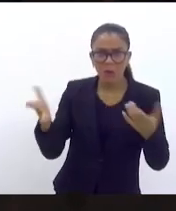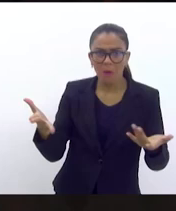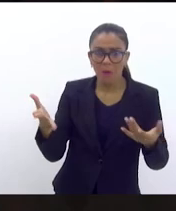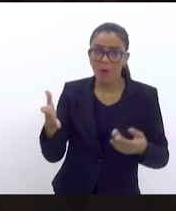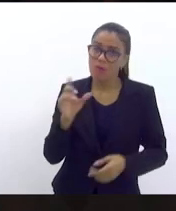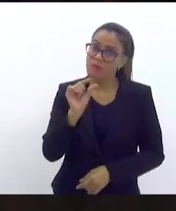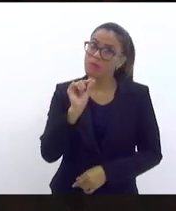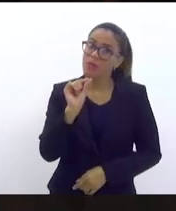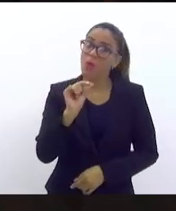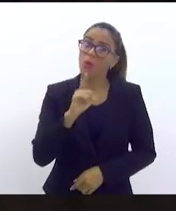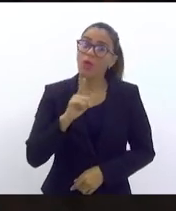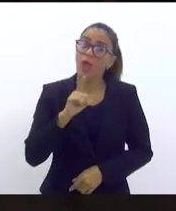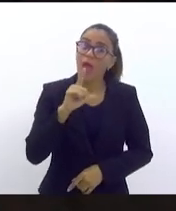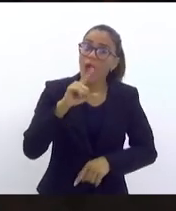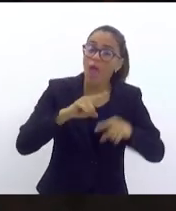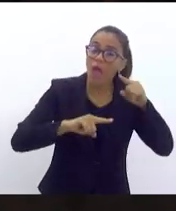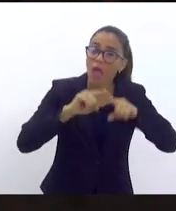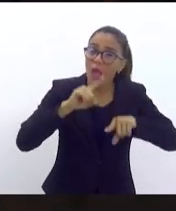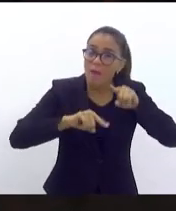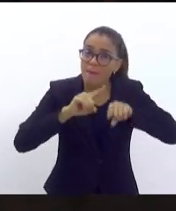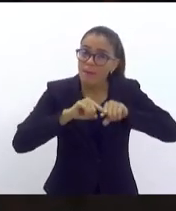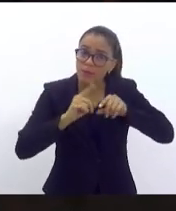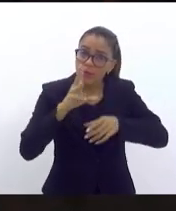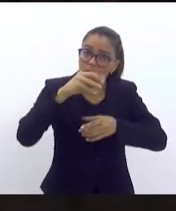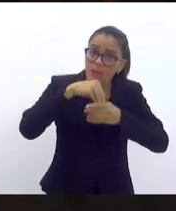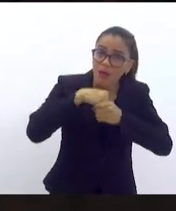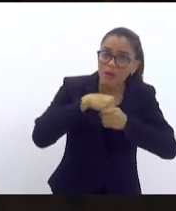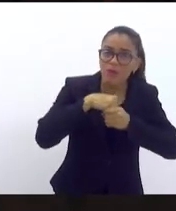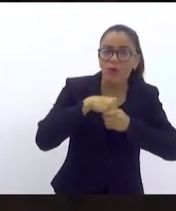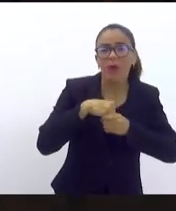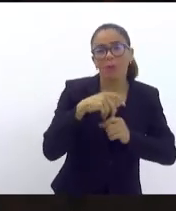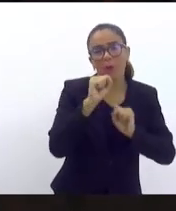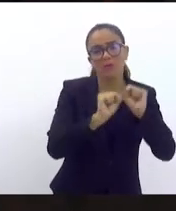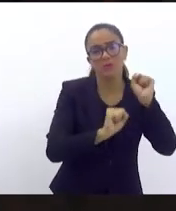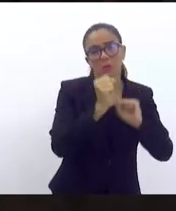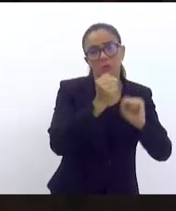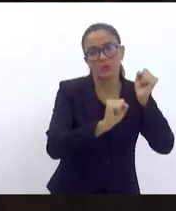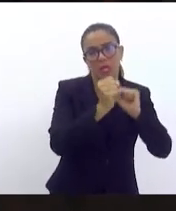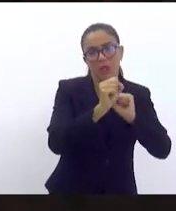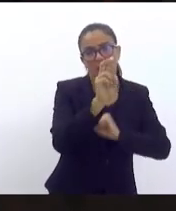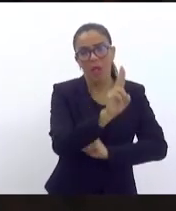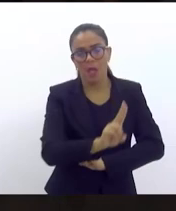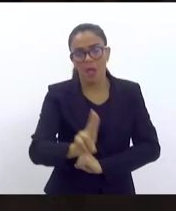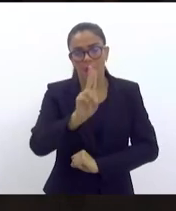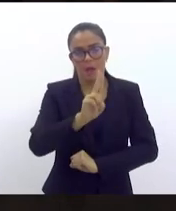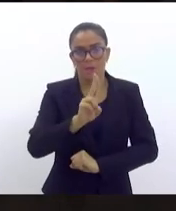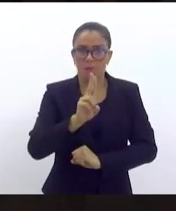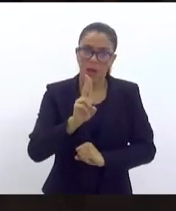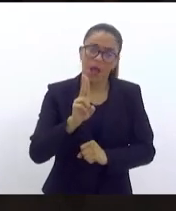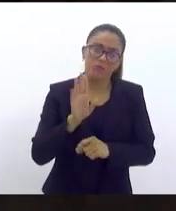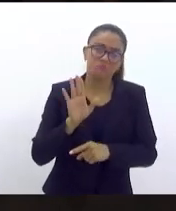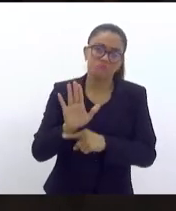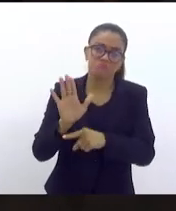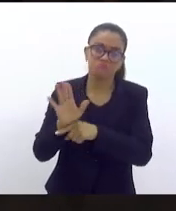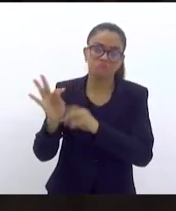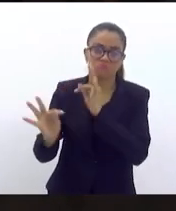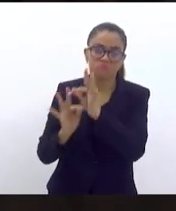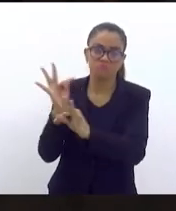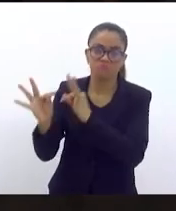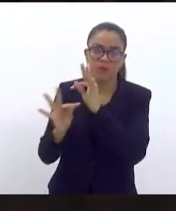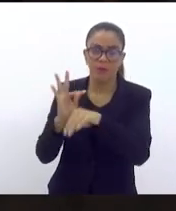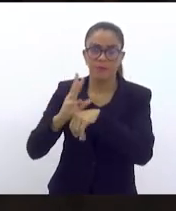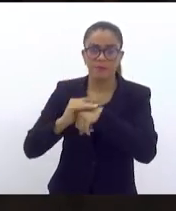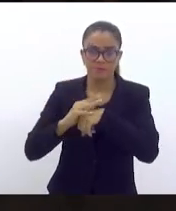que existe é o princípio ativo que pode sim ser usado pela Indústria Farmacêutica para salvar vidas para combater doenças então a gente precisa enfrentar com